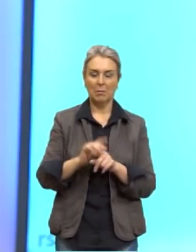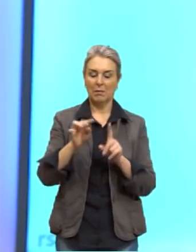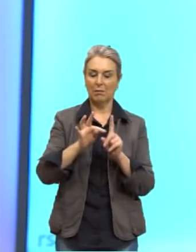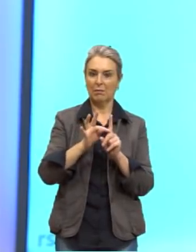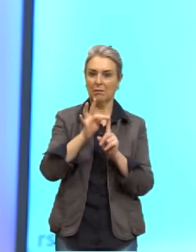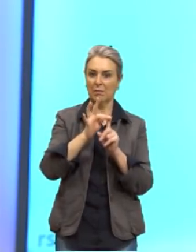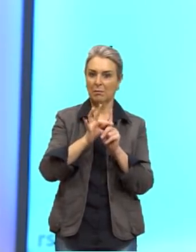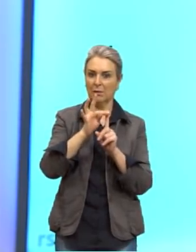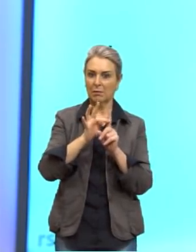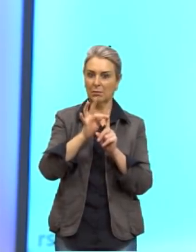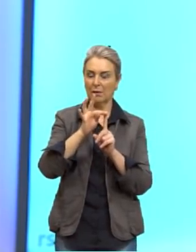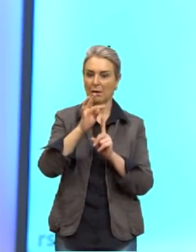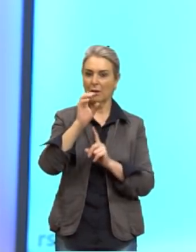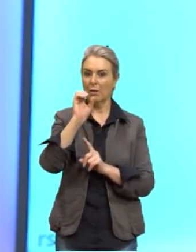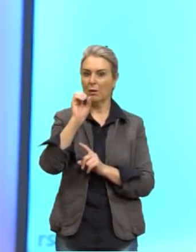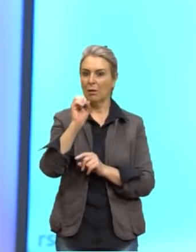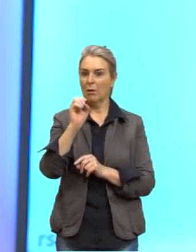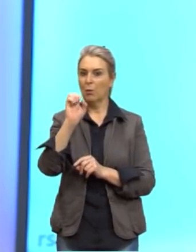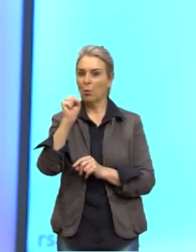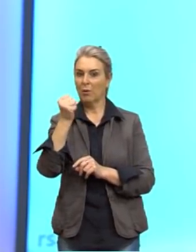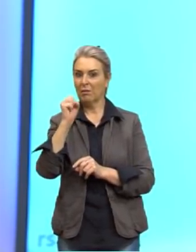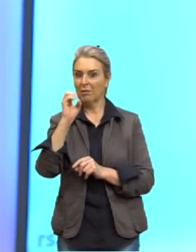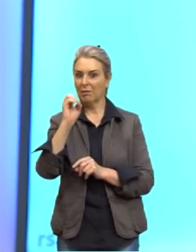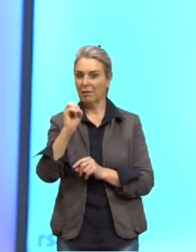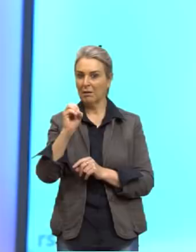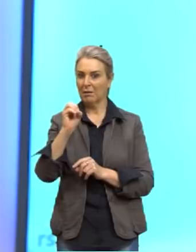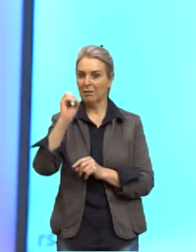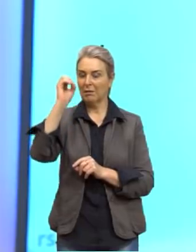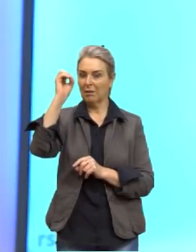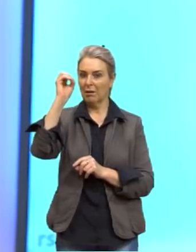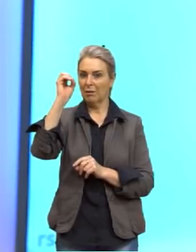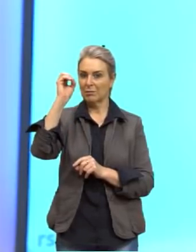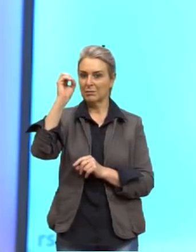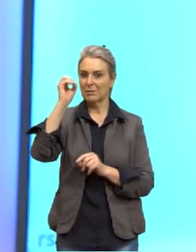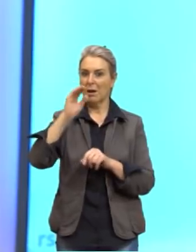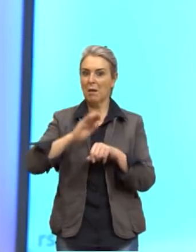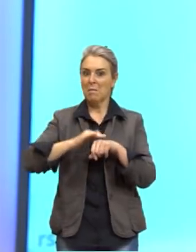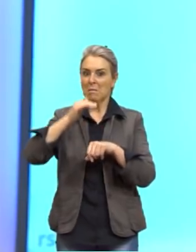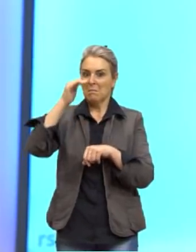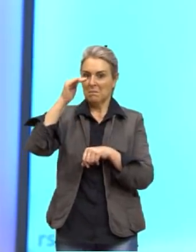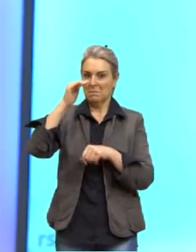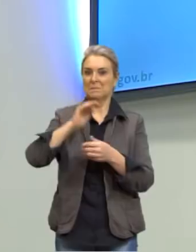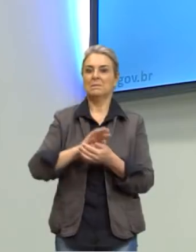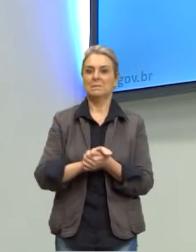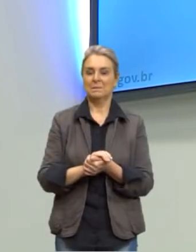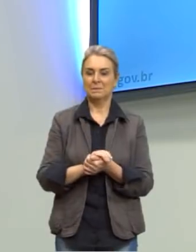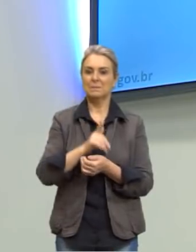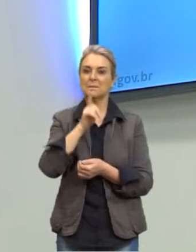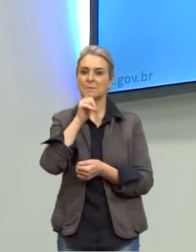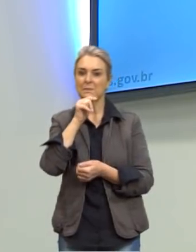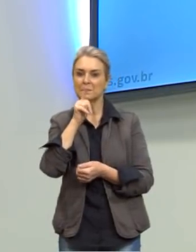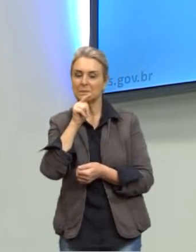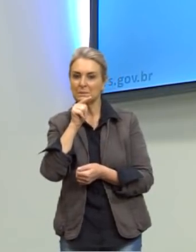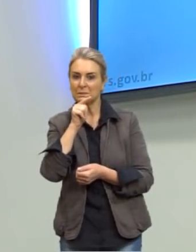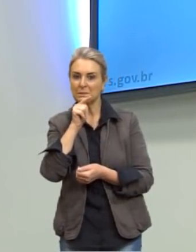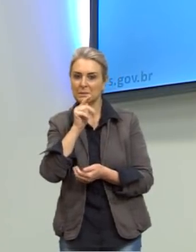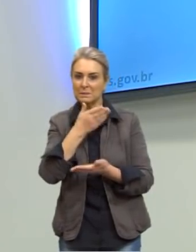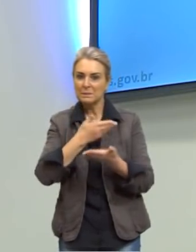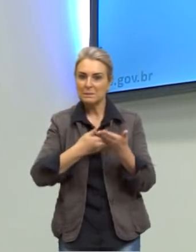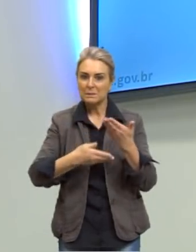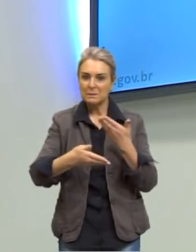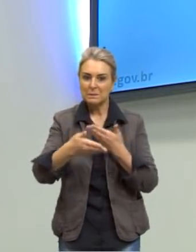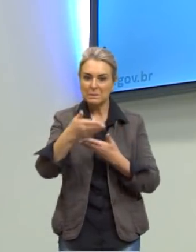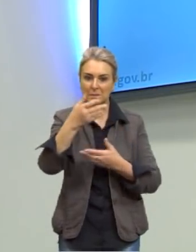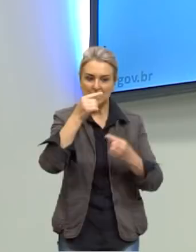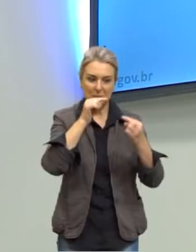quase 80 graus maior a temperatura de ebulição ea água que tem a integração do tipo ligação